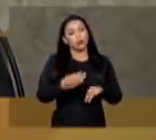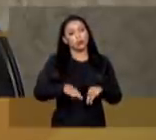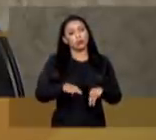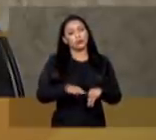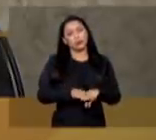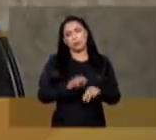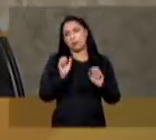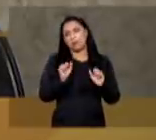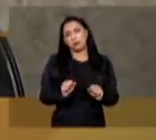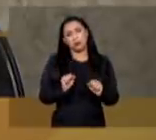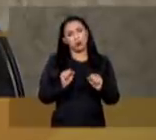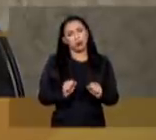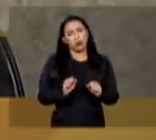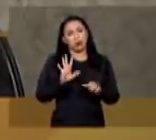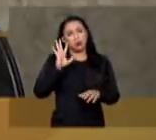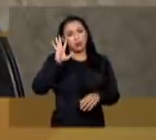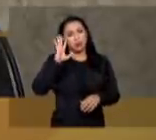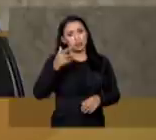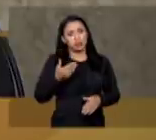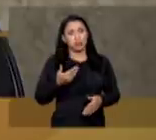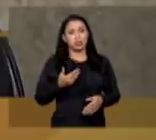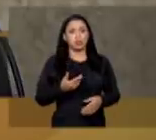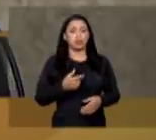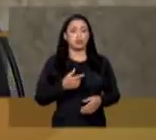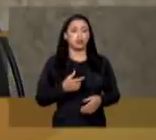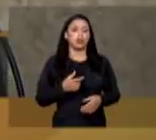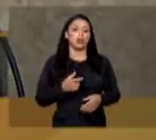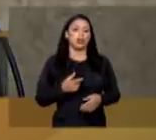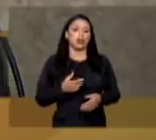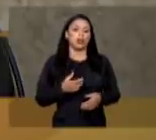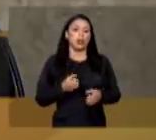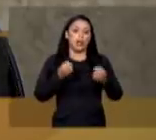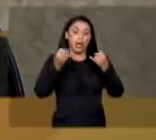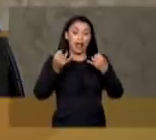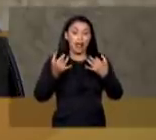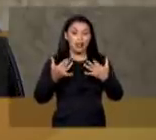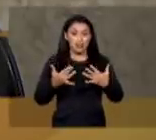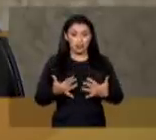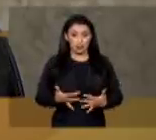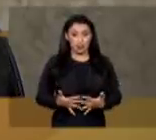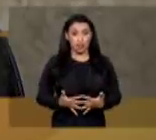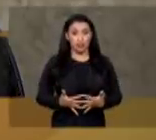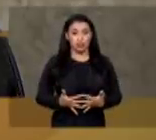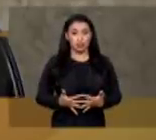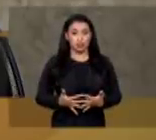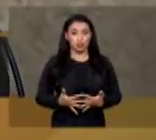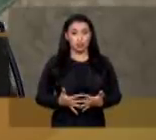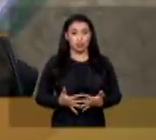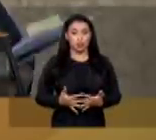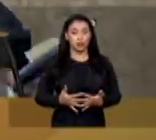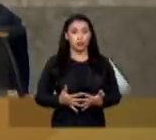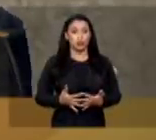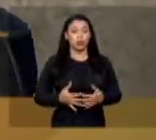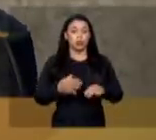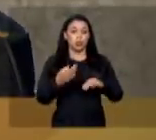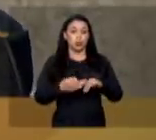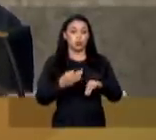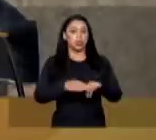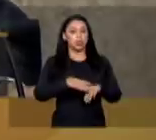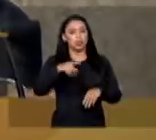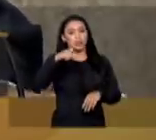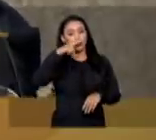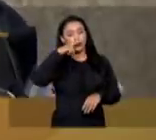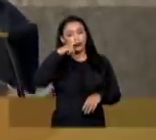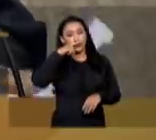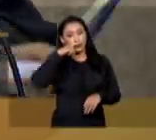ofício independentemente da provocação da parte. Então, essa é a explicação pela qual Sua Excelência o ministro Edson Fachin